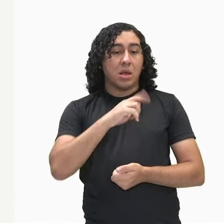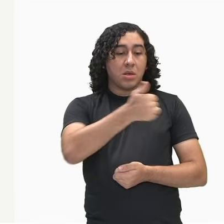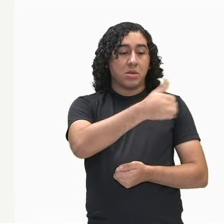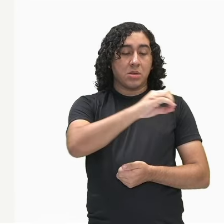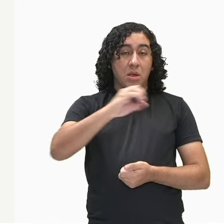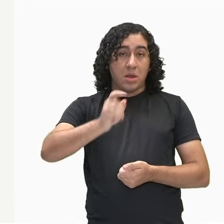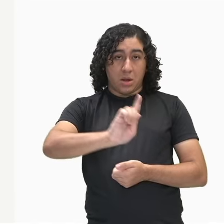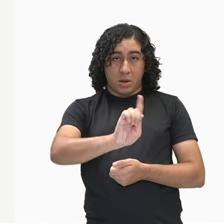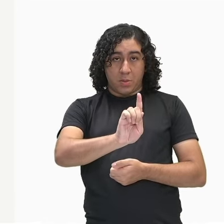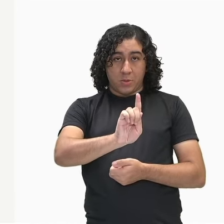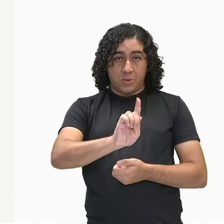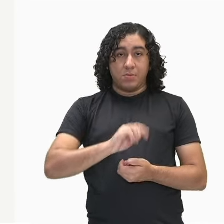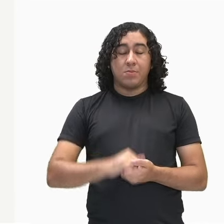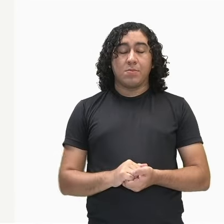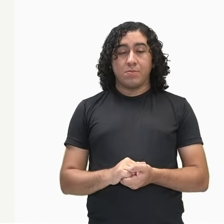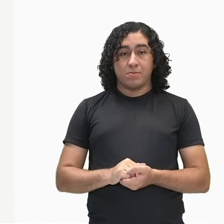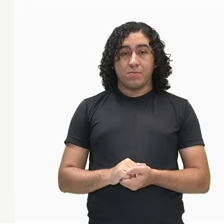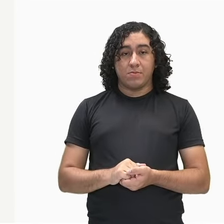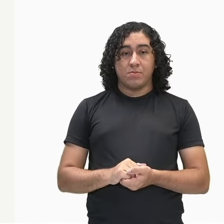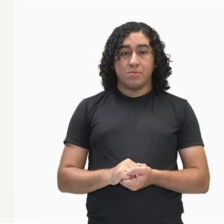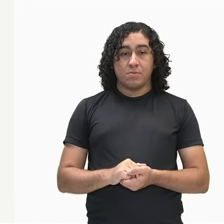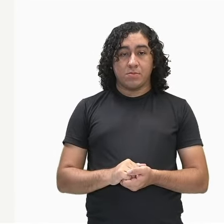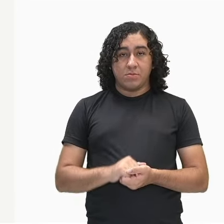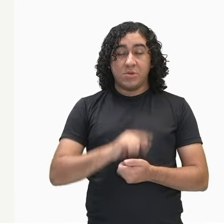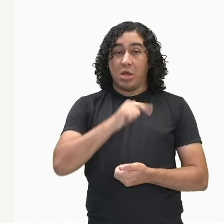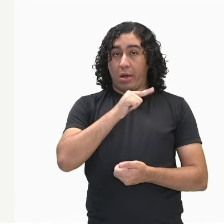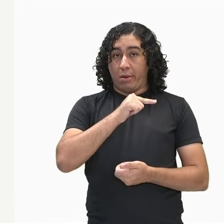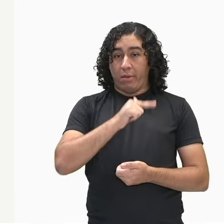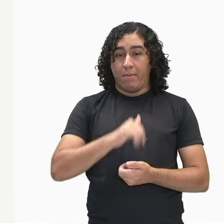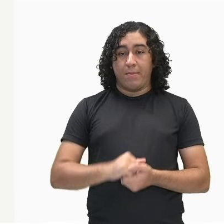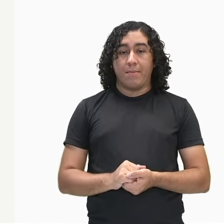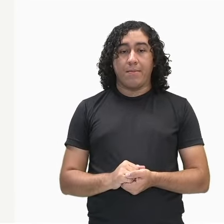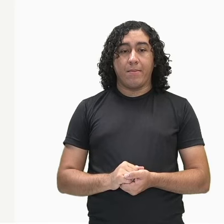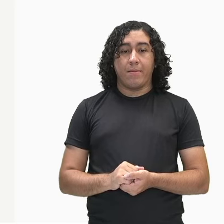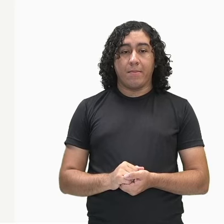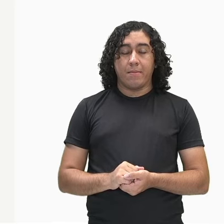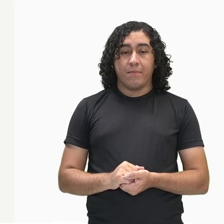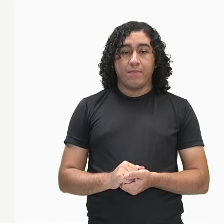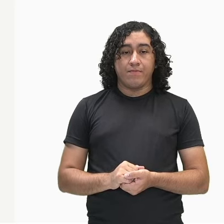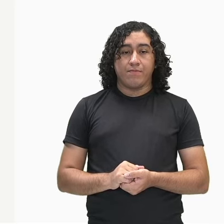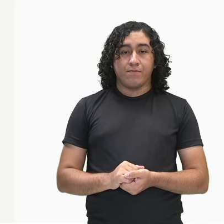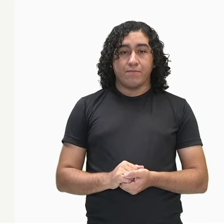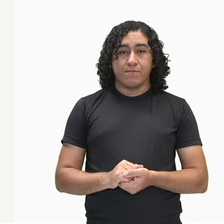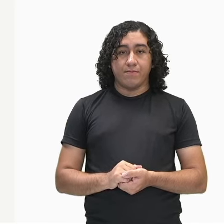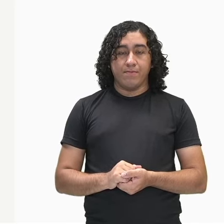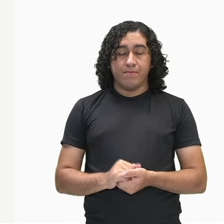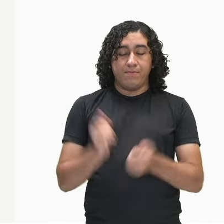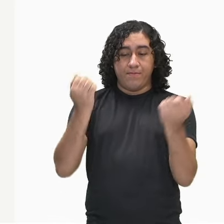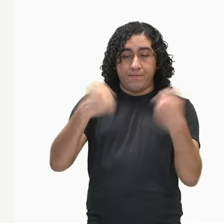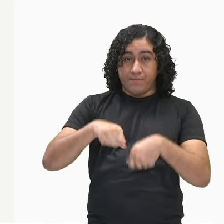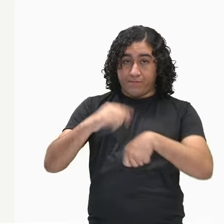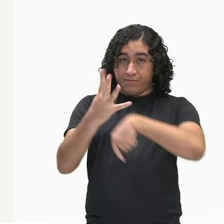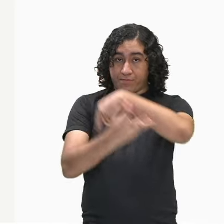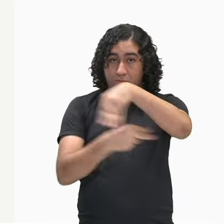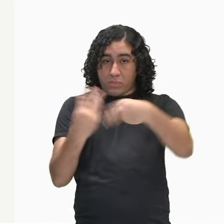gramas de H2O, a gente pode dissolver 36 gramas